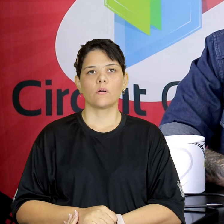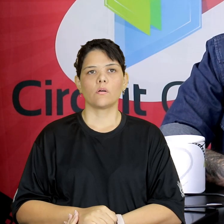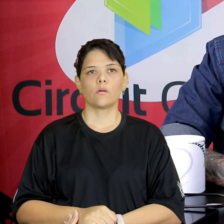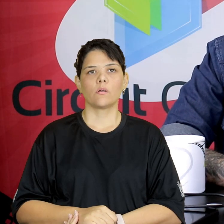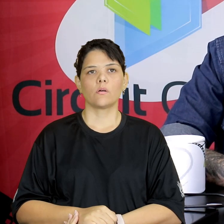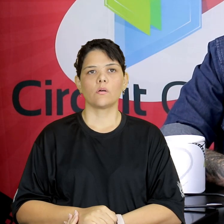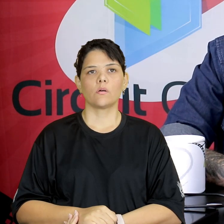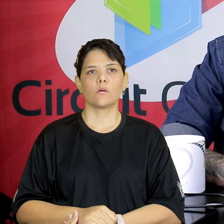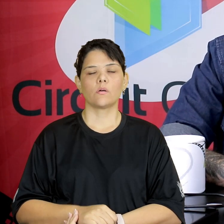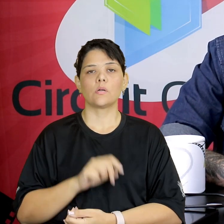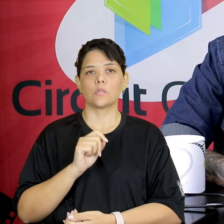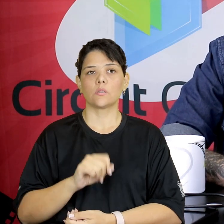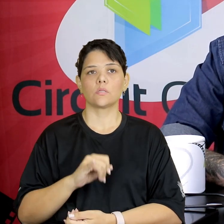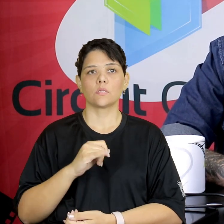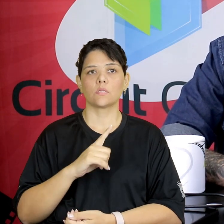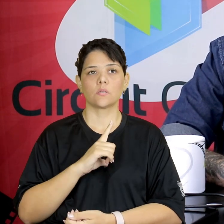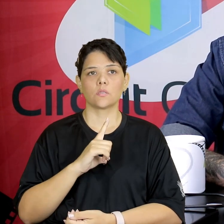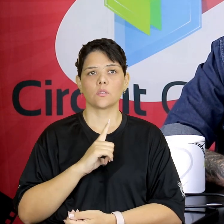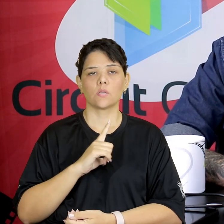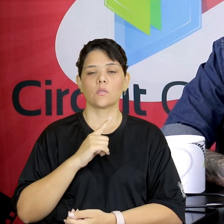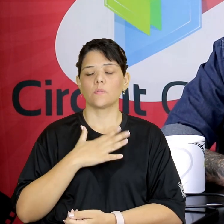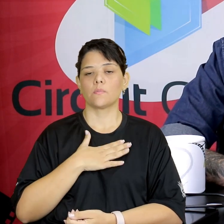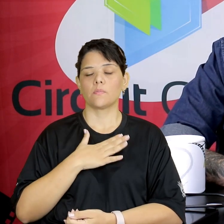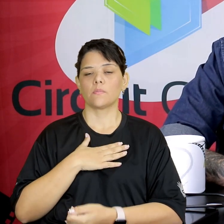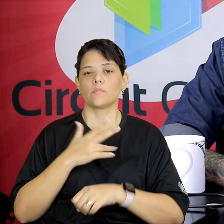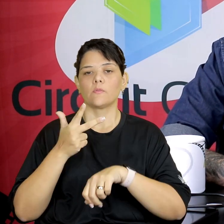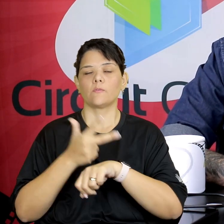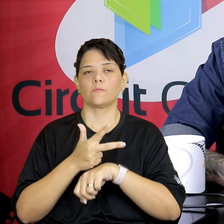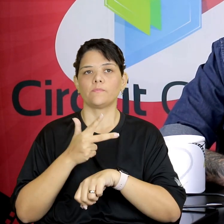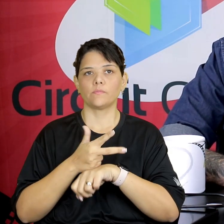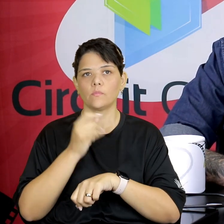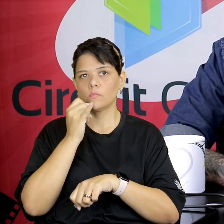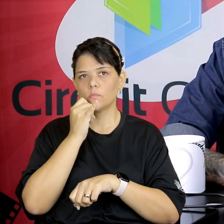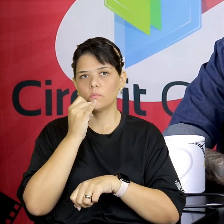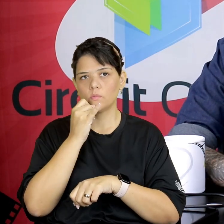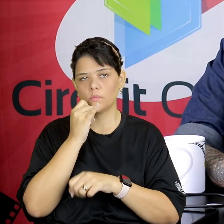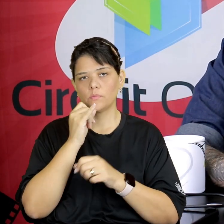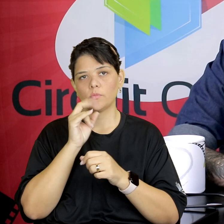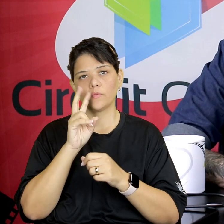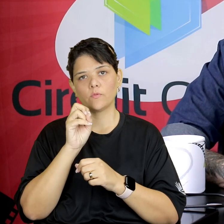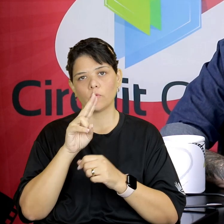Eu tenho o meu vídeo, certo? Eu vou apagar e fazer de novo.